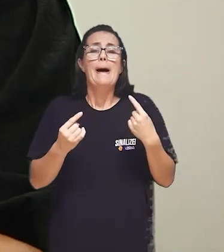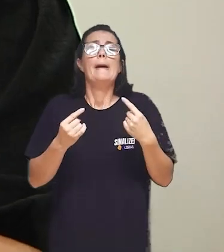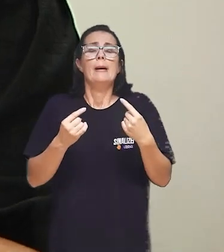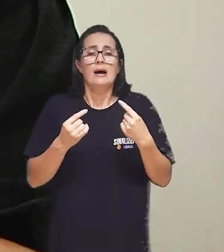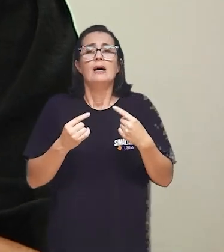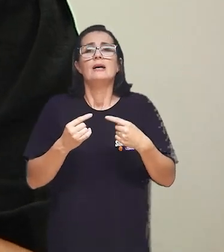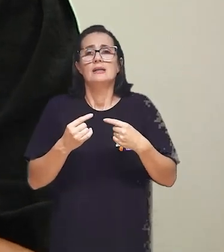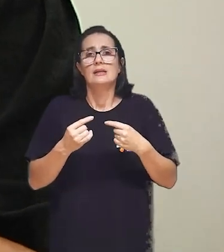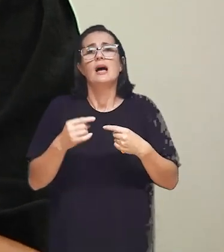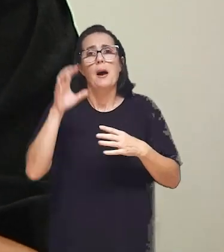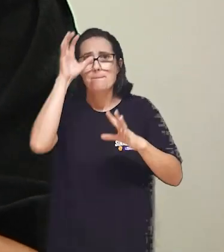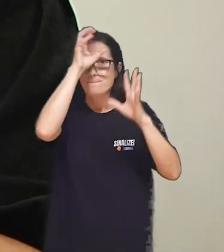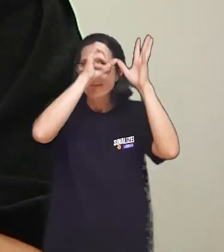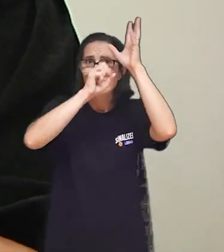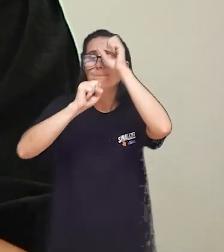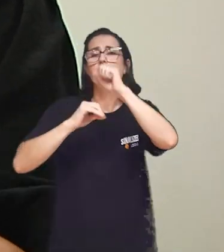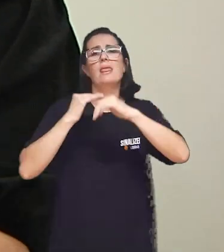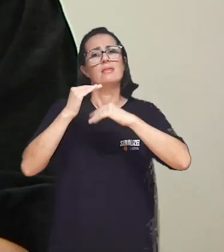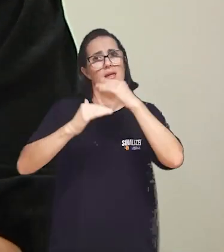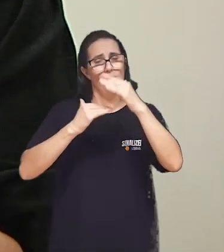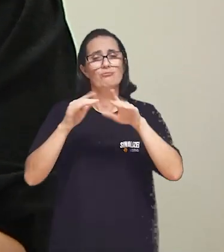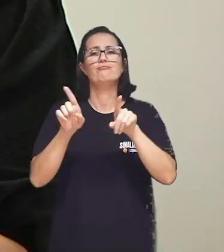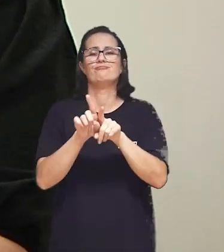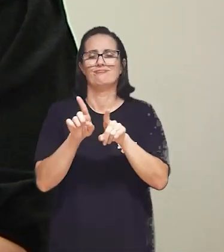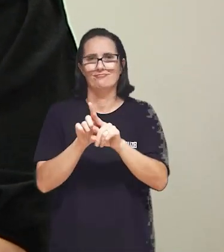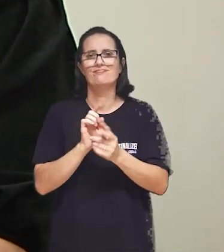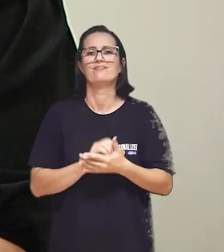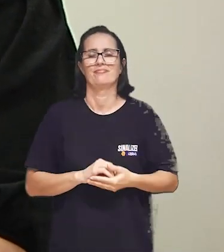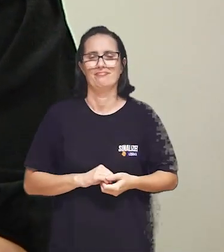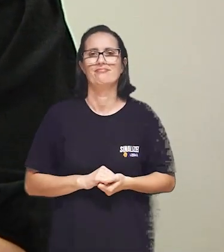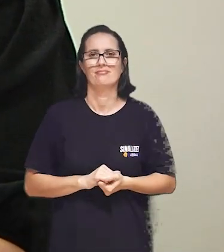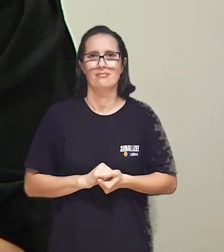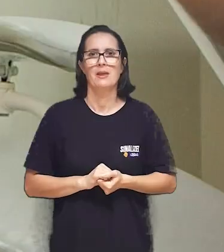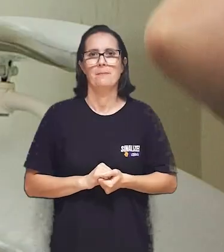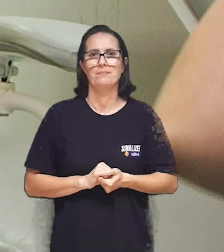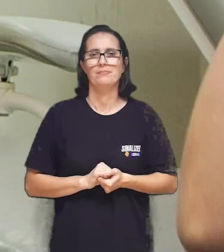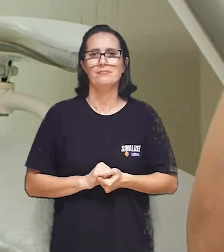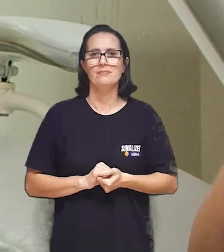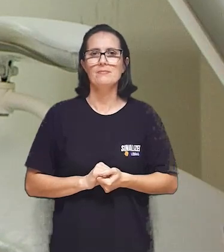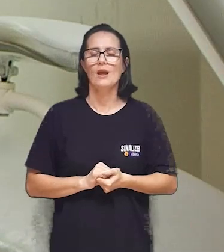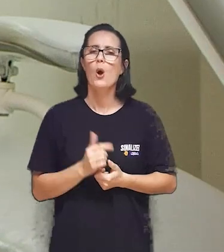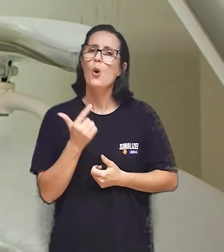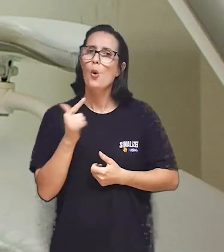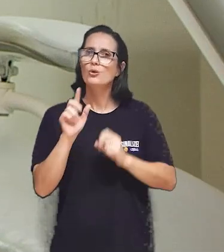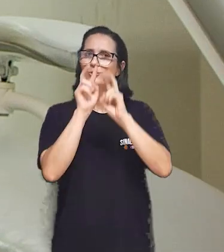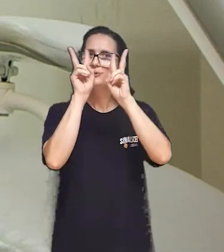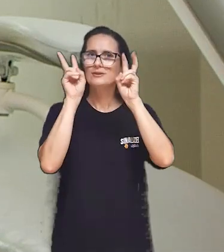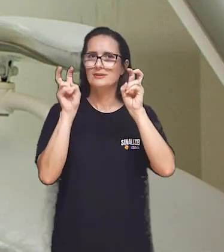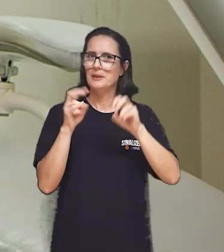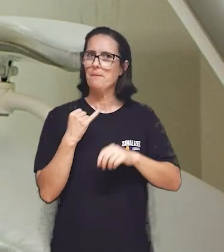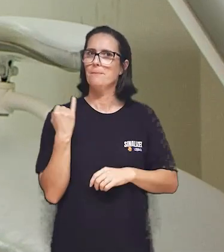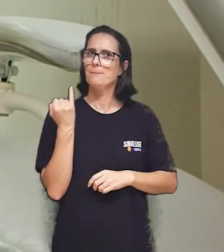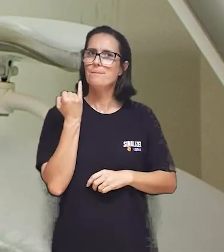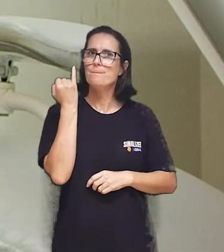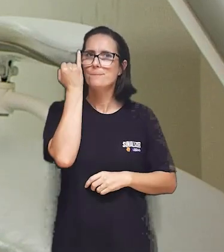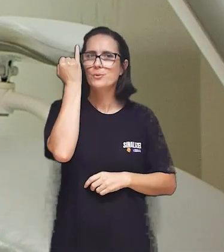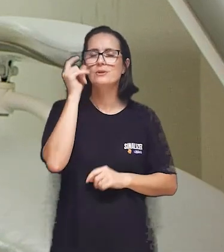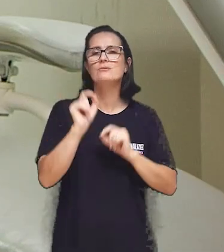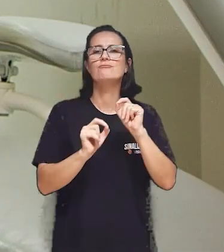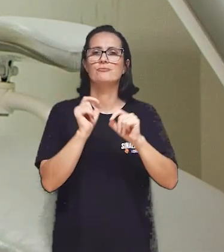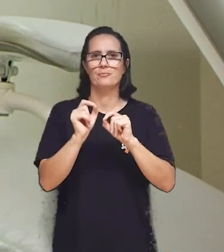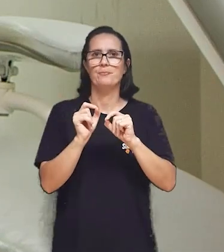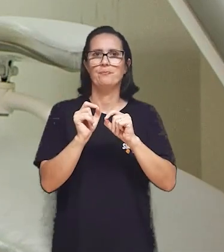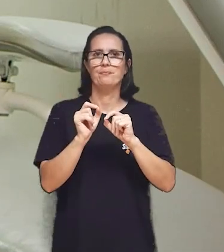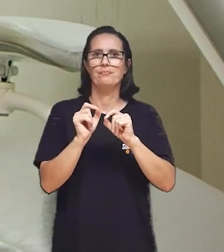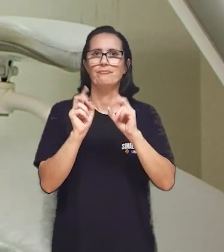mas foi muito aprendizado. A gente tirou muito aprendizado da pandemia. Um outro assunto importante que nós podemos destacar é